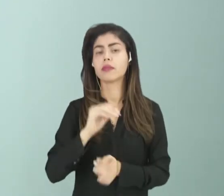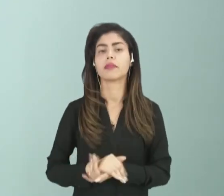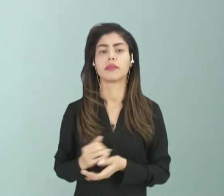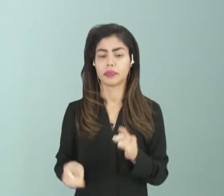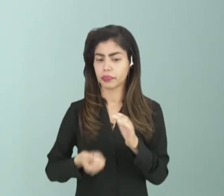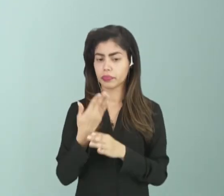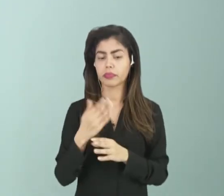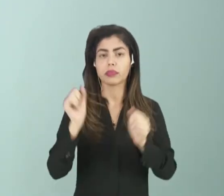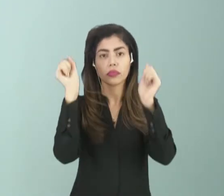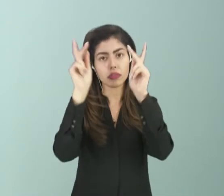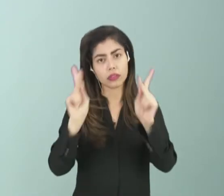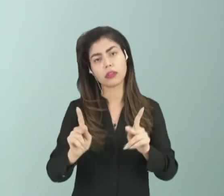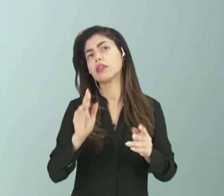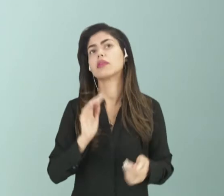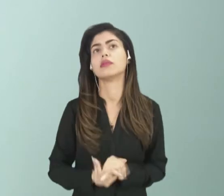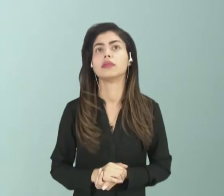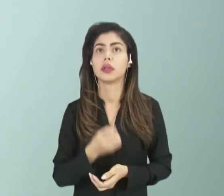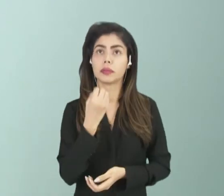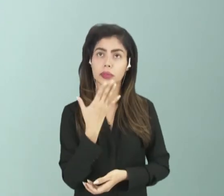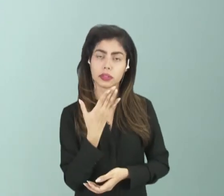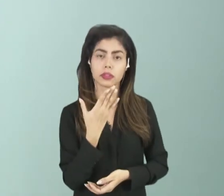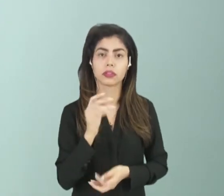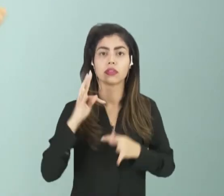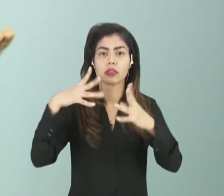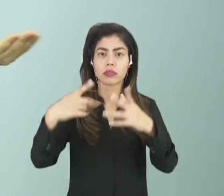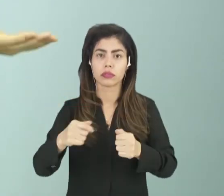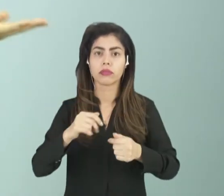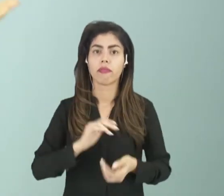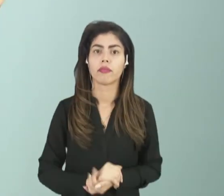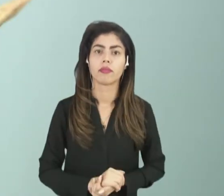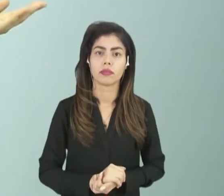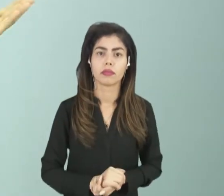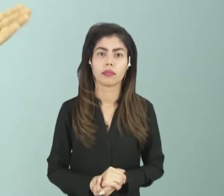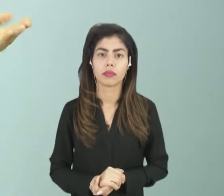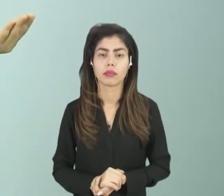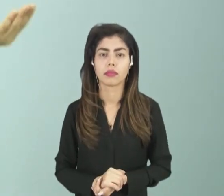é garantir a paz e o bem-estar de todos, para que todos